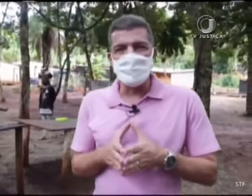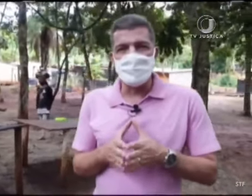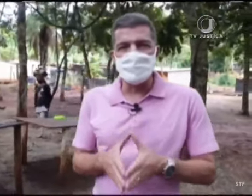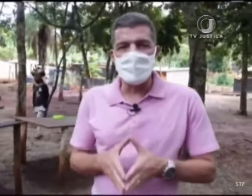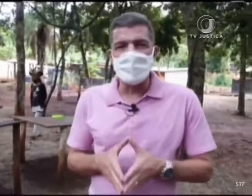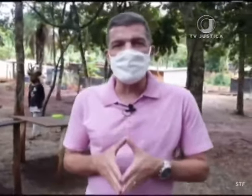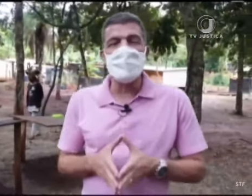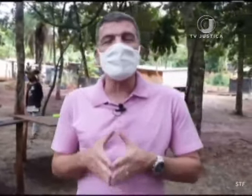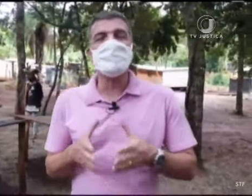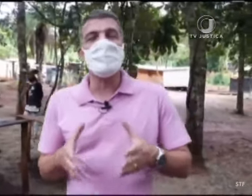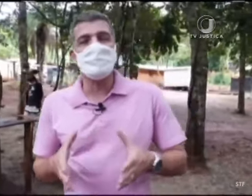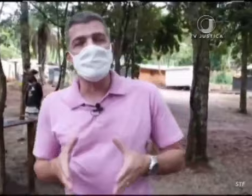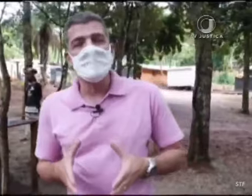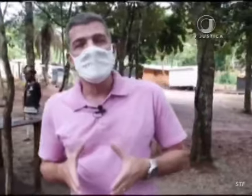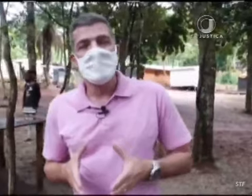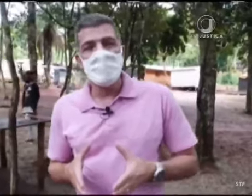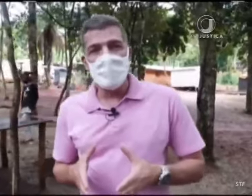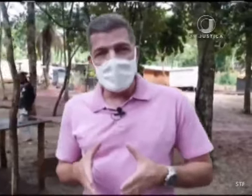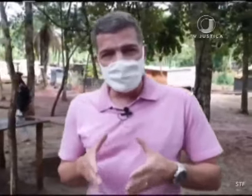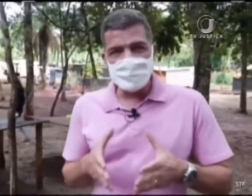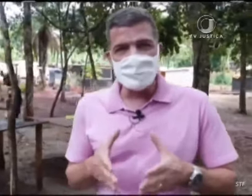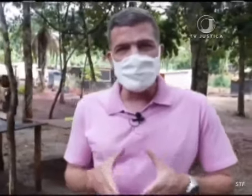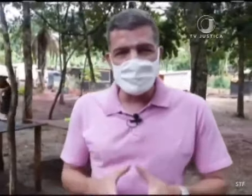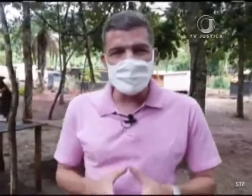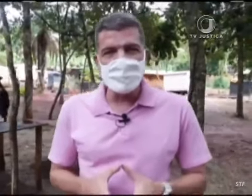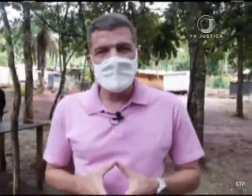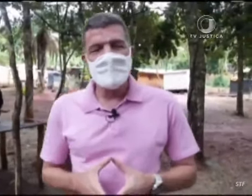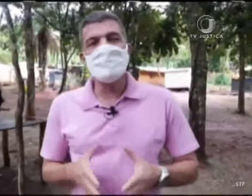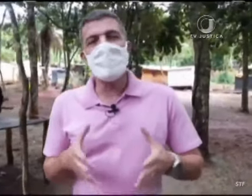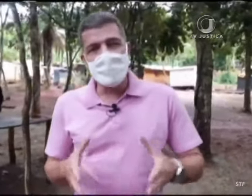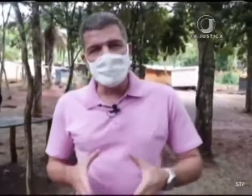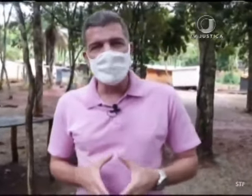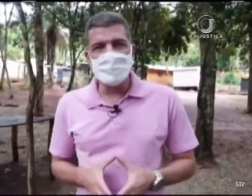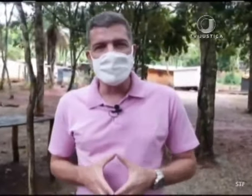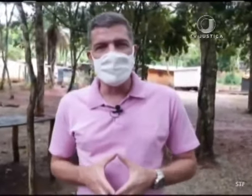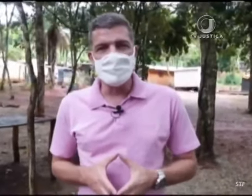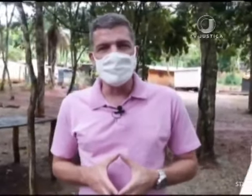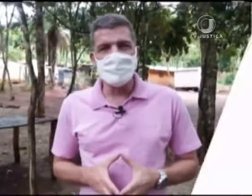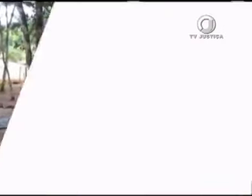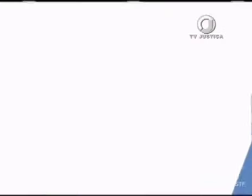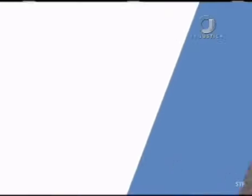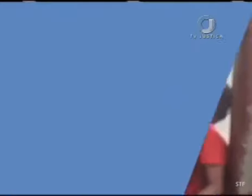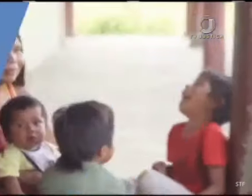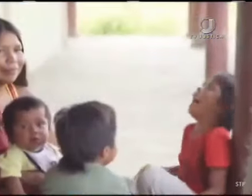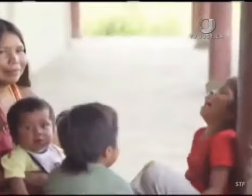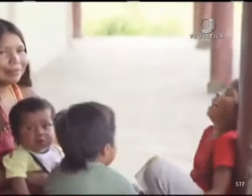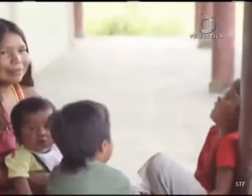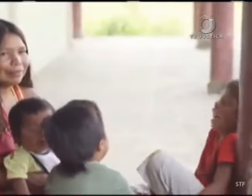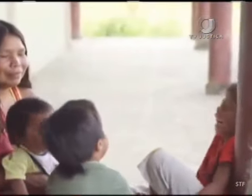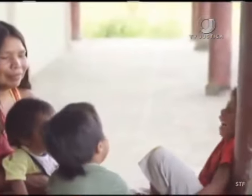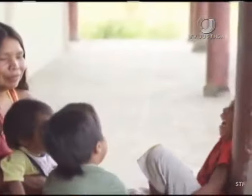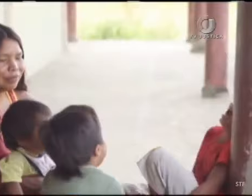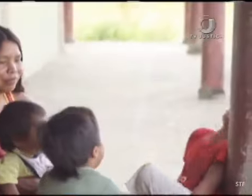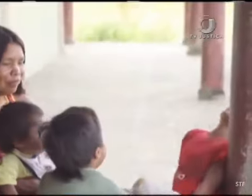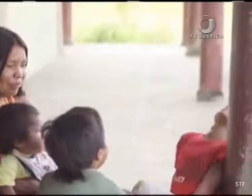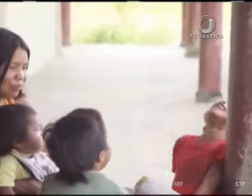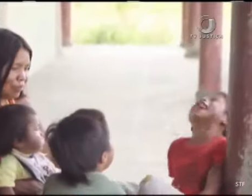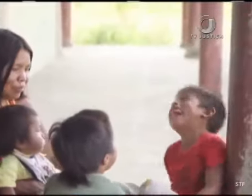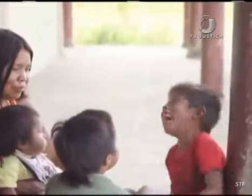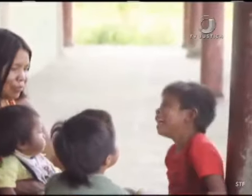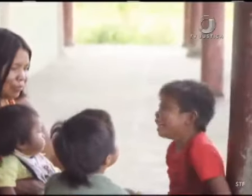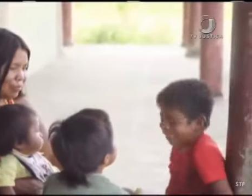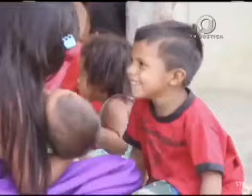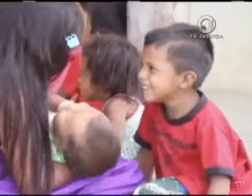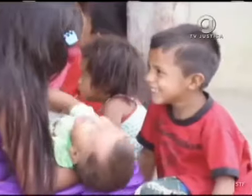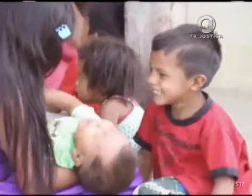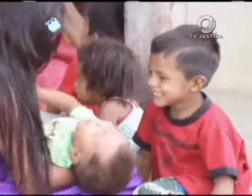benefícios previdenciários do INSS, como aposentadoria e salário maternidade. E quando existem